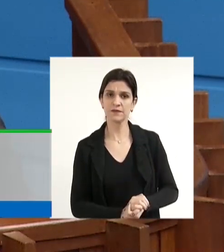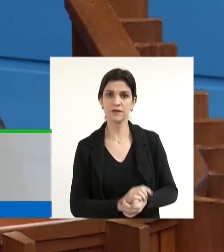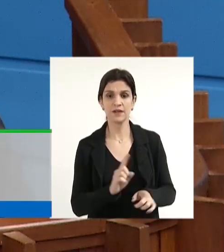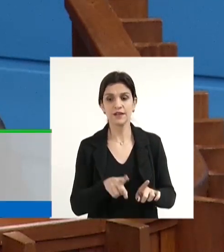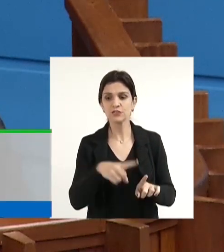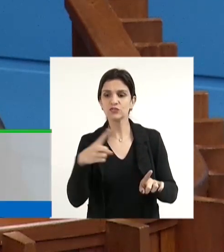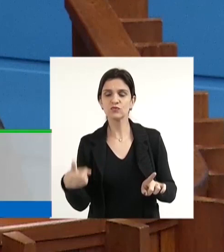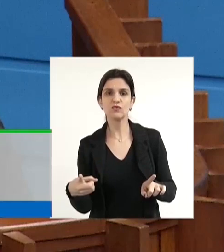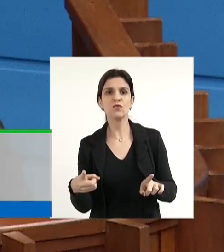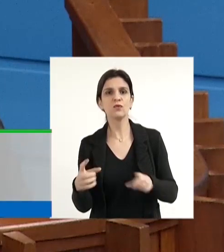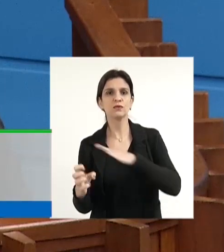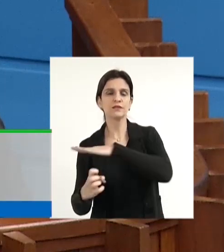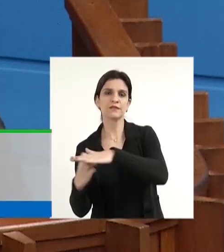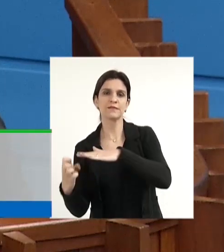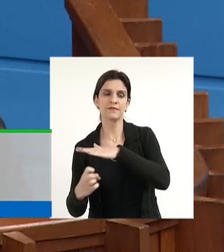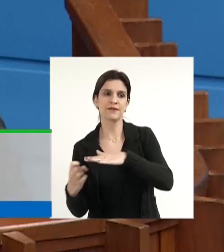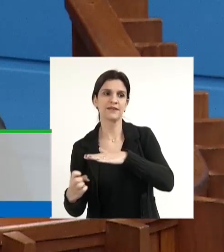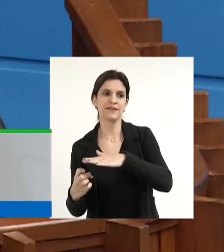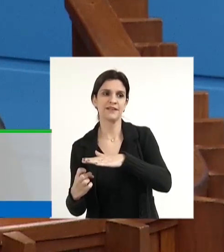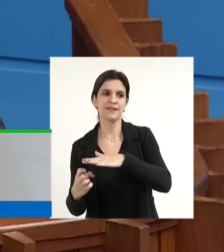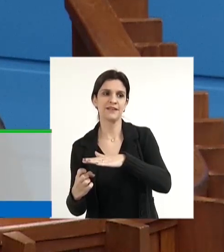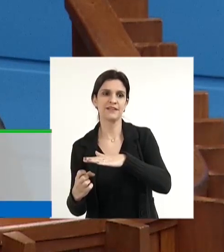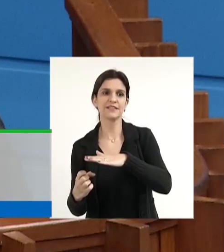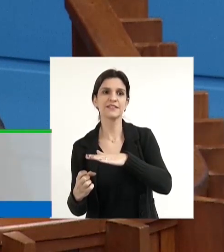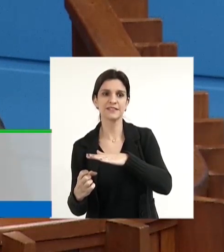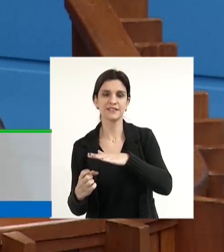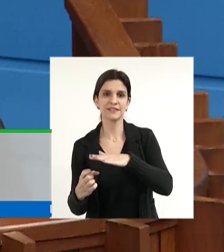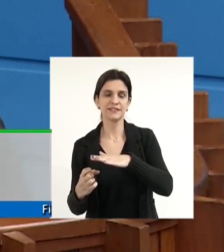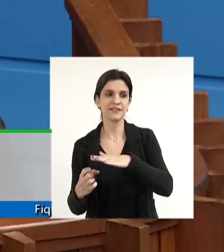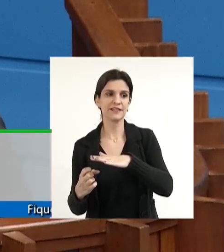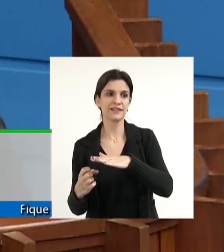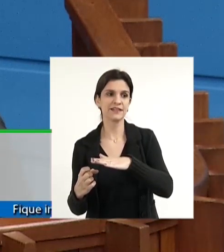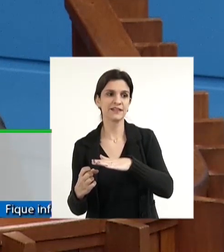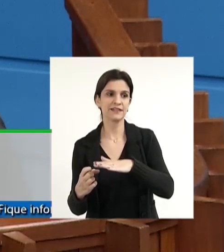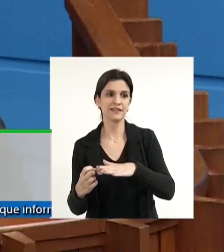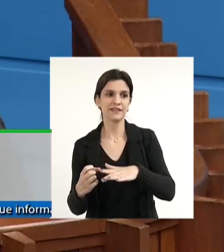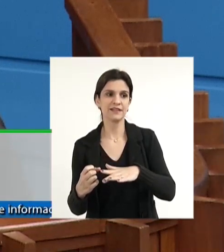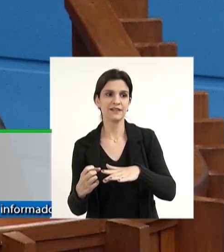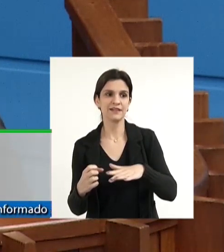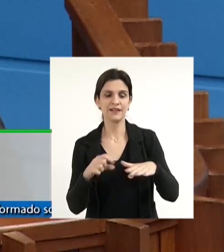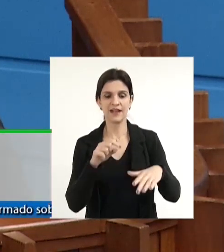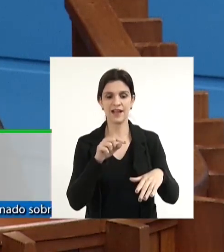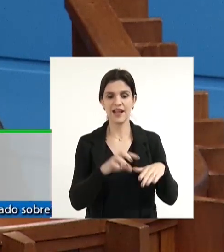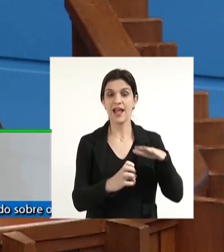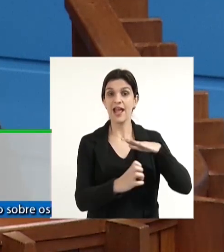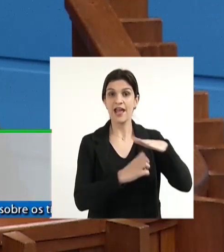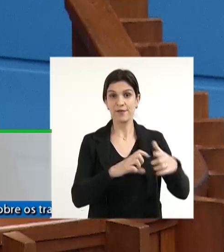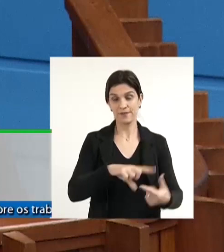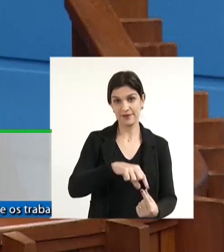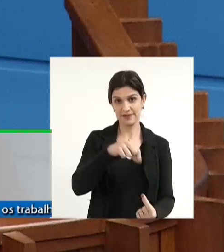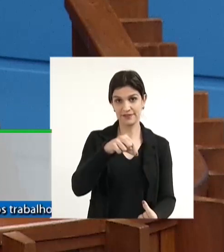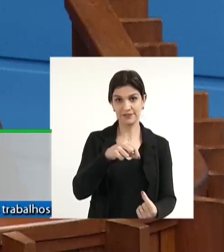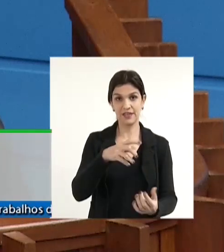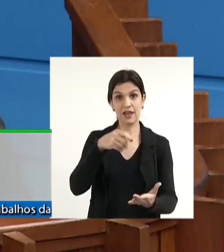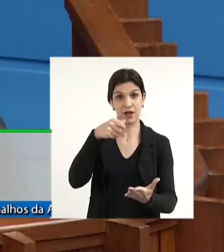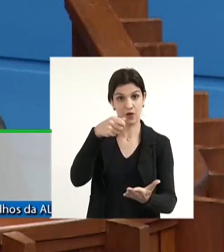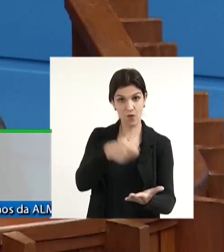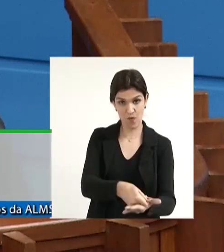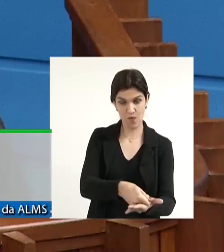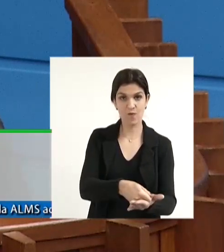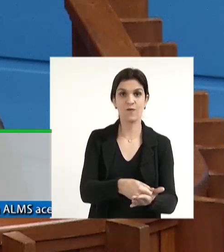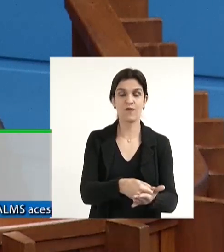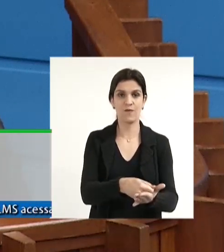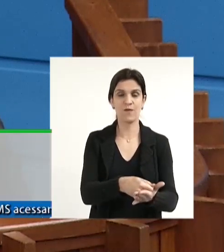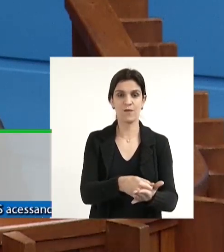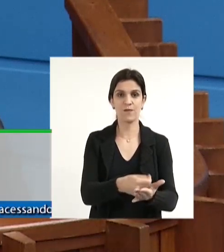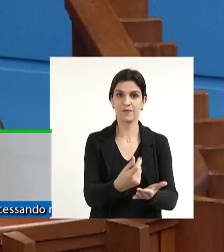outra empresa. A Energisa simplesmente compra energia e distribui até a casa de cada